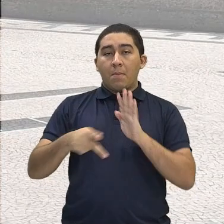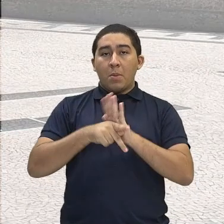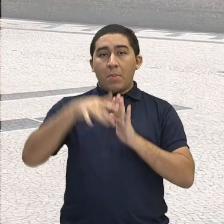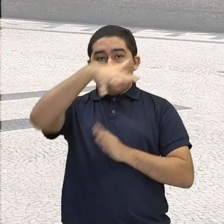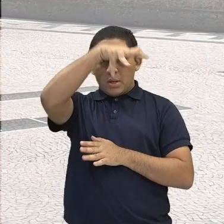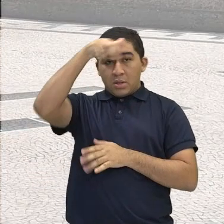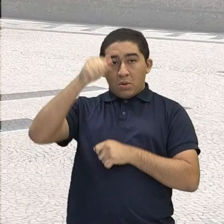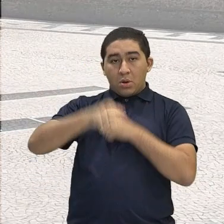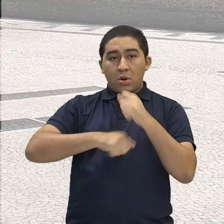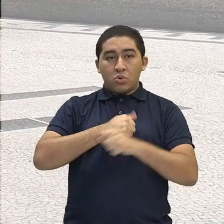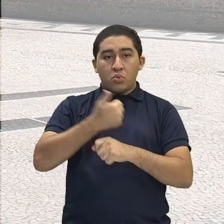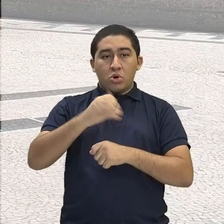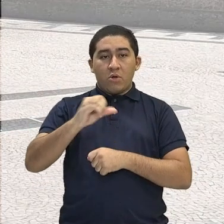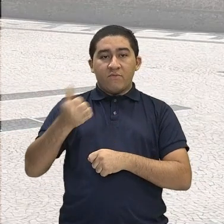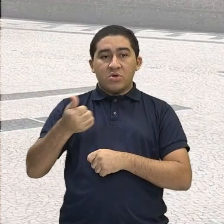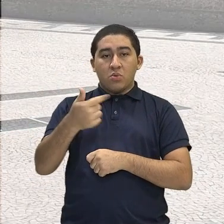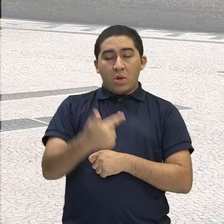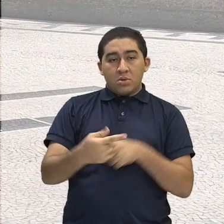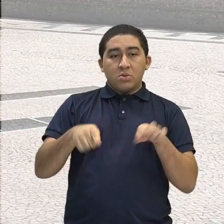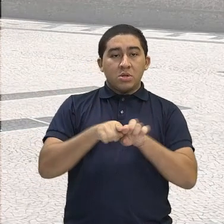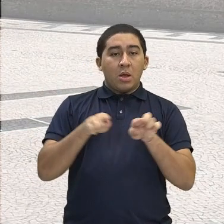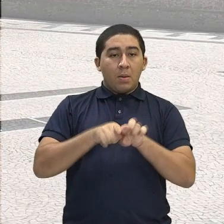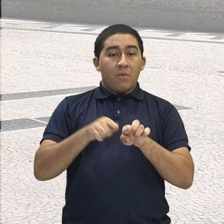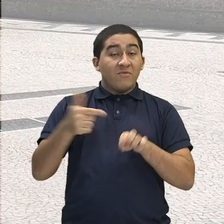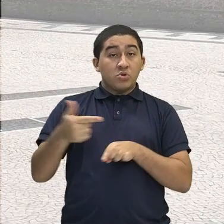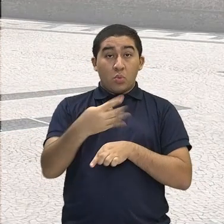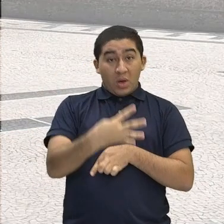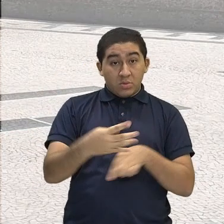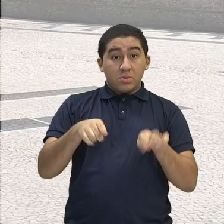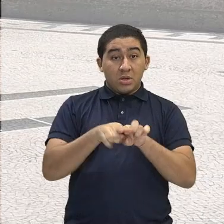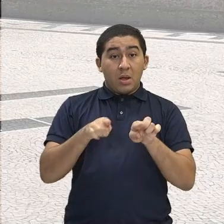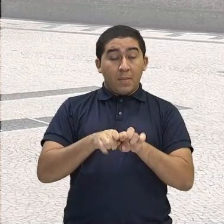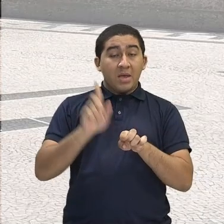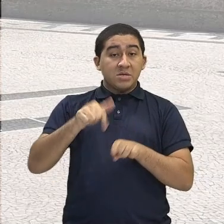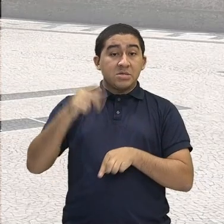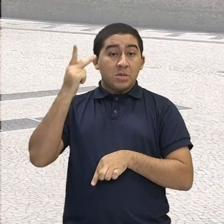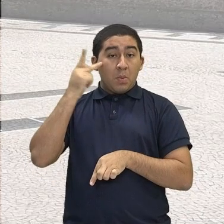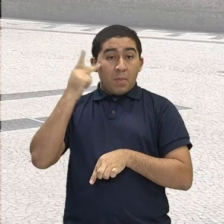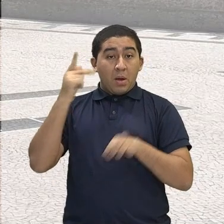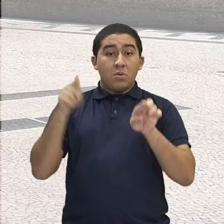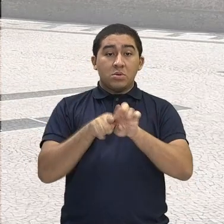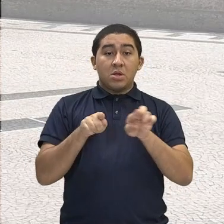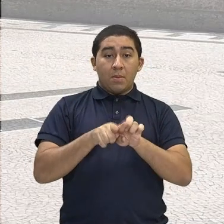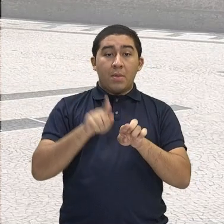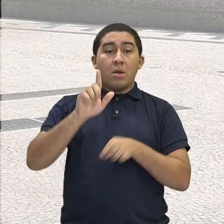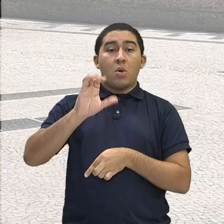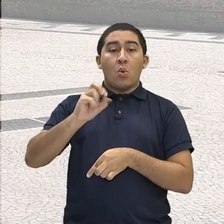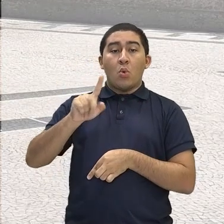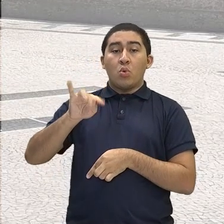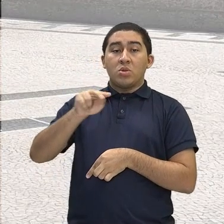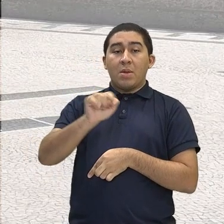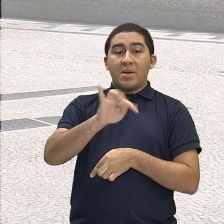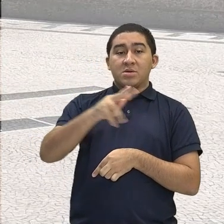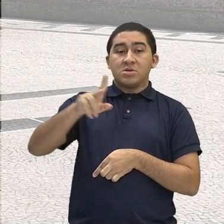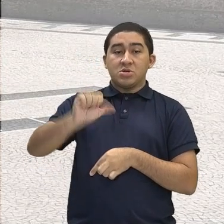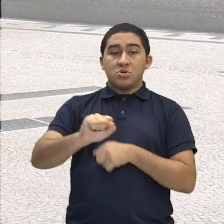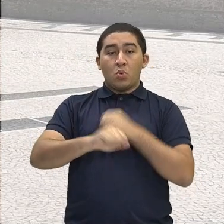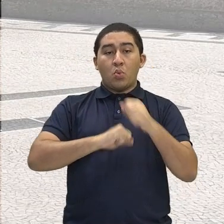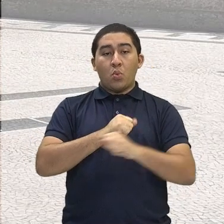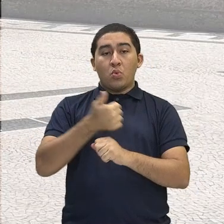1924, a Revolta de São Paulo, em 1924 também, e a Coluna Prestes, entre 1925